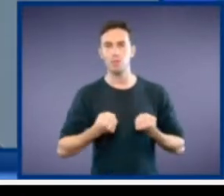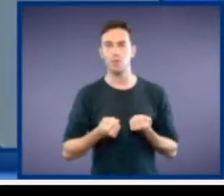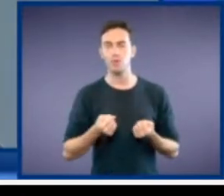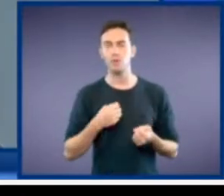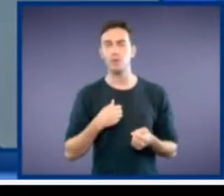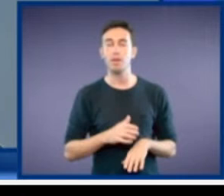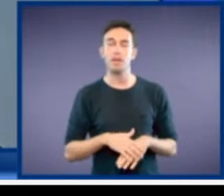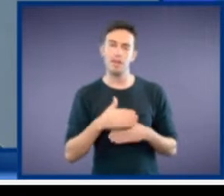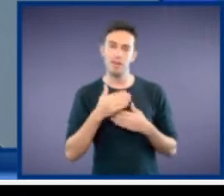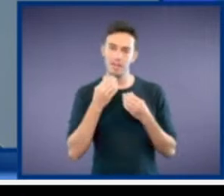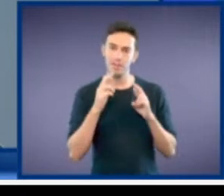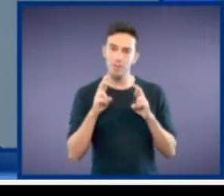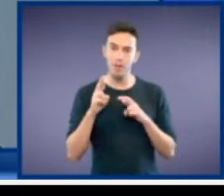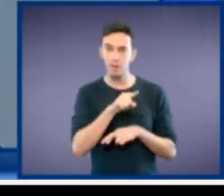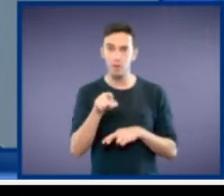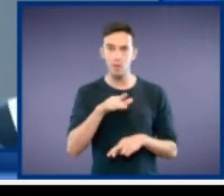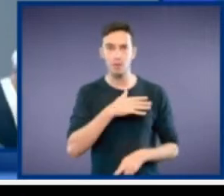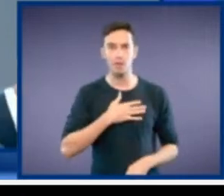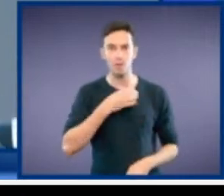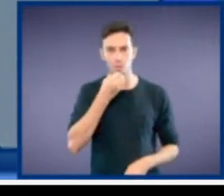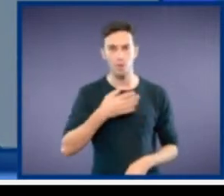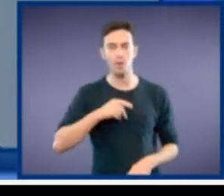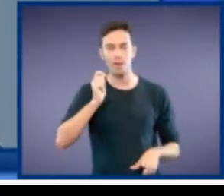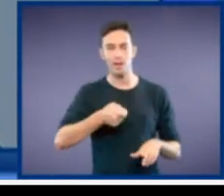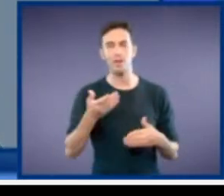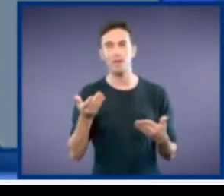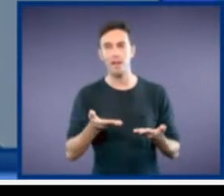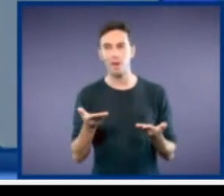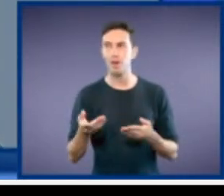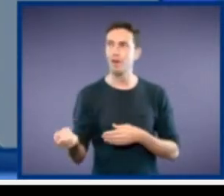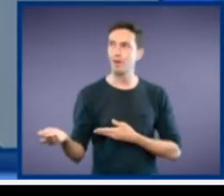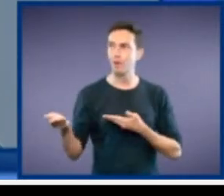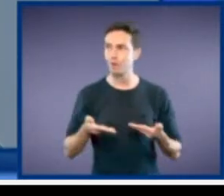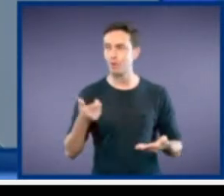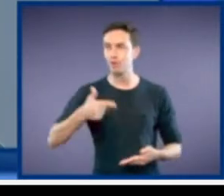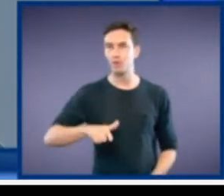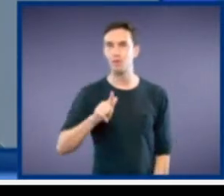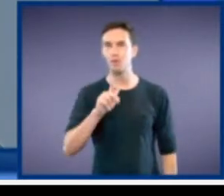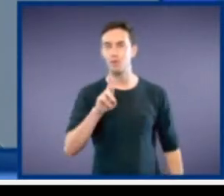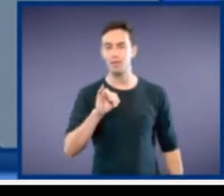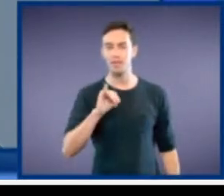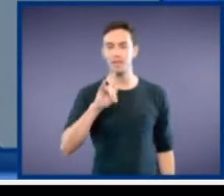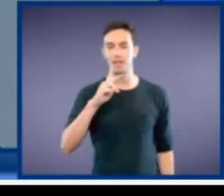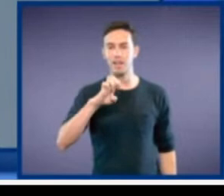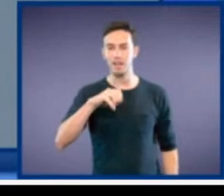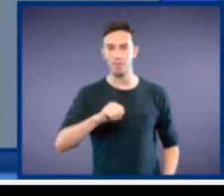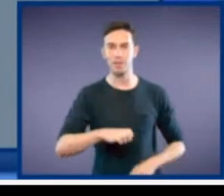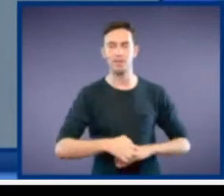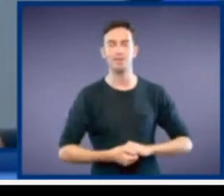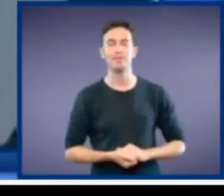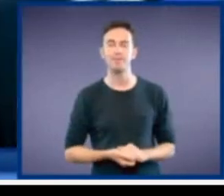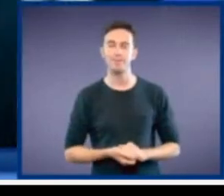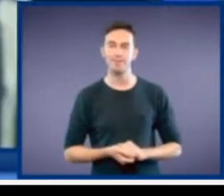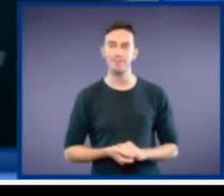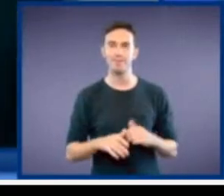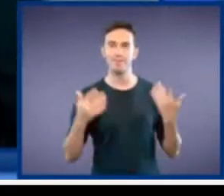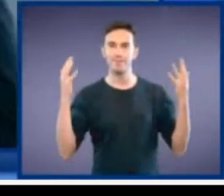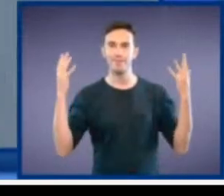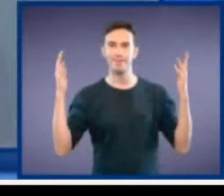todos uma ótima sessão, um bom leilão e devolvo a palavra ao Guilherme Peixoto, que vai conduzir os trabalhos.